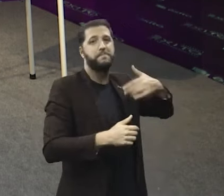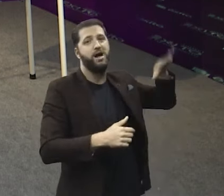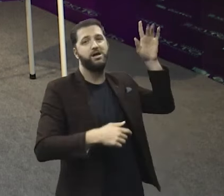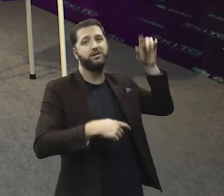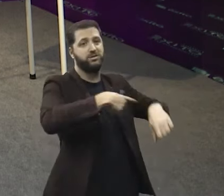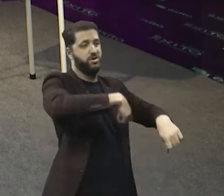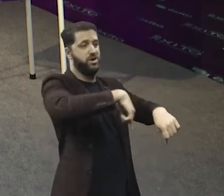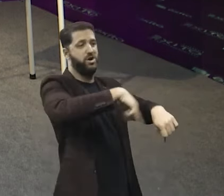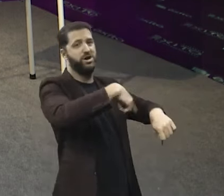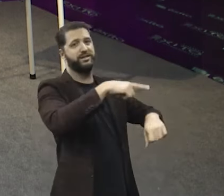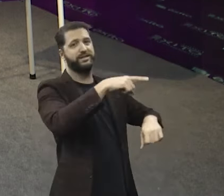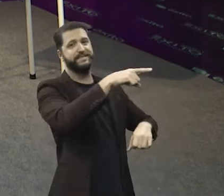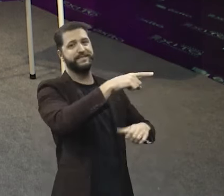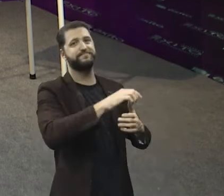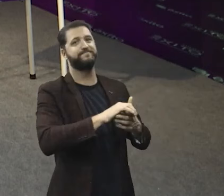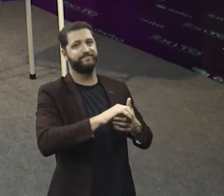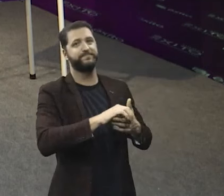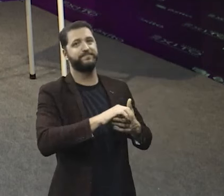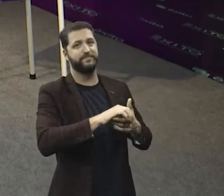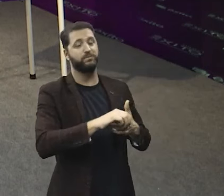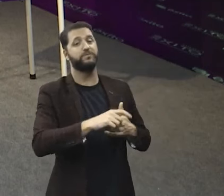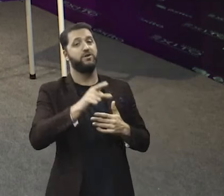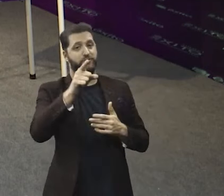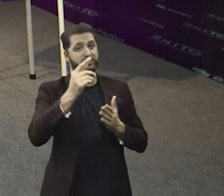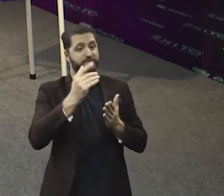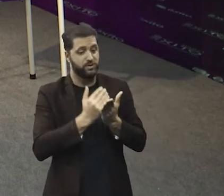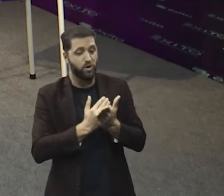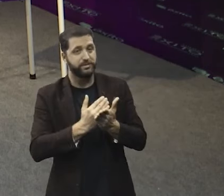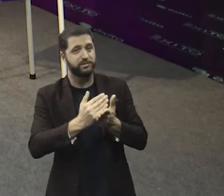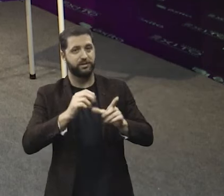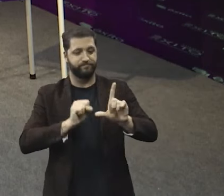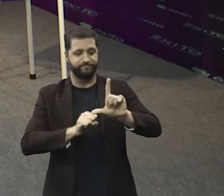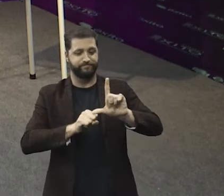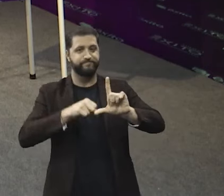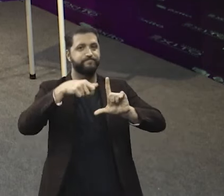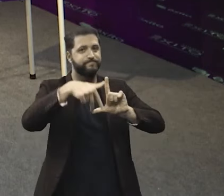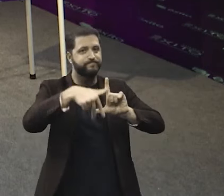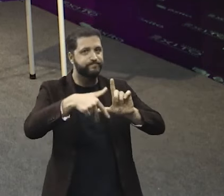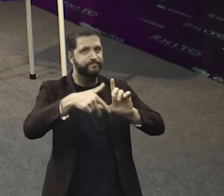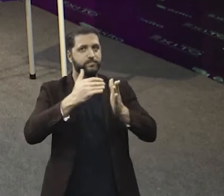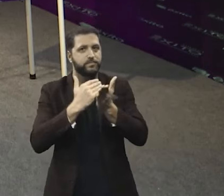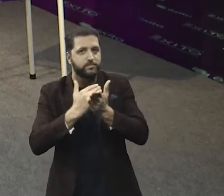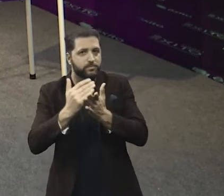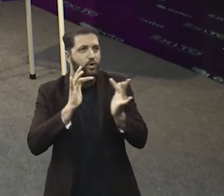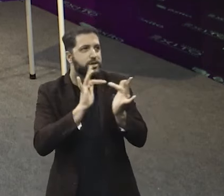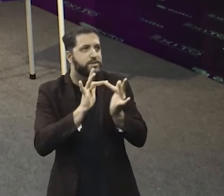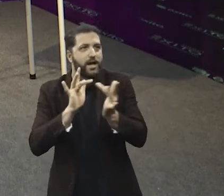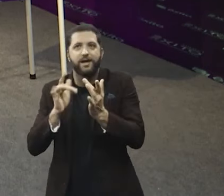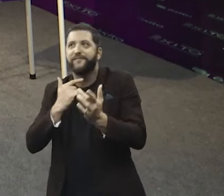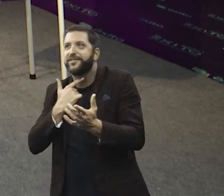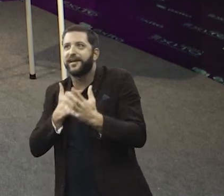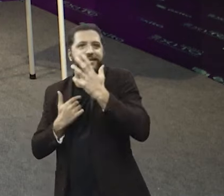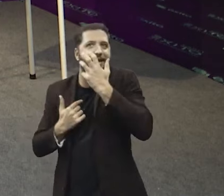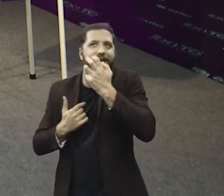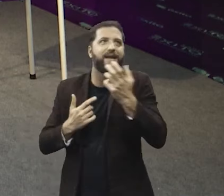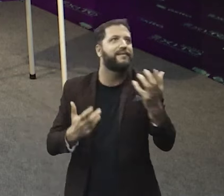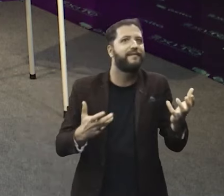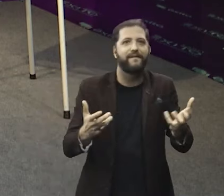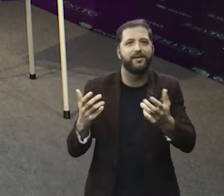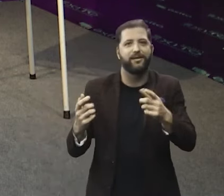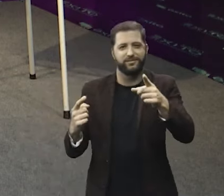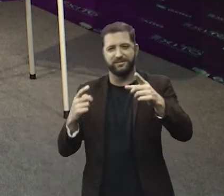que talvez tá tendo contato com metaverso pelas primeiras vezes e ainda se sente super confuso porque uma hora você escuta que metaverso é com